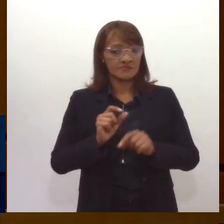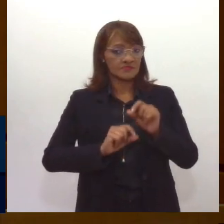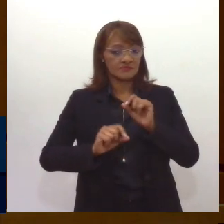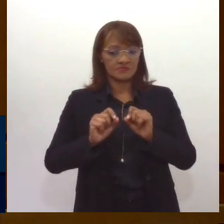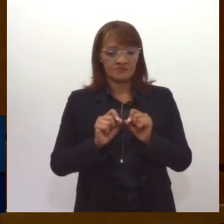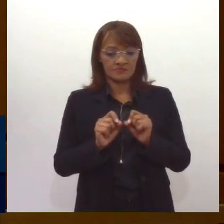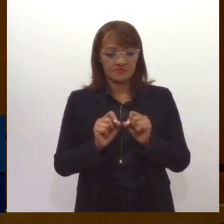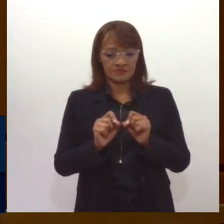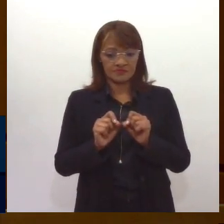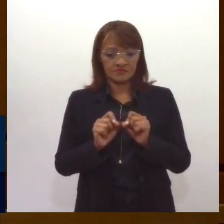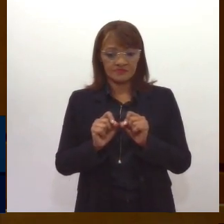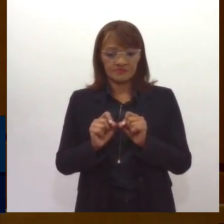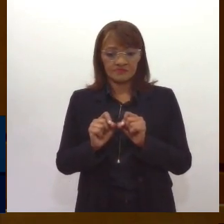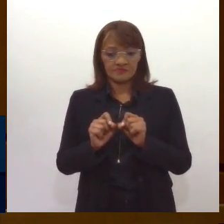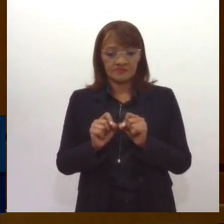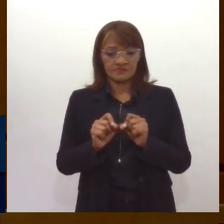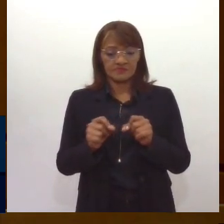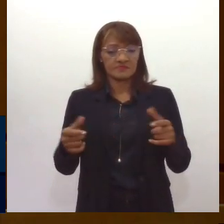recepcione aquele povo,